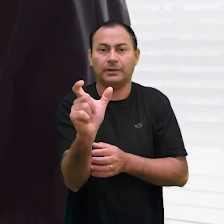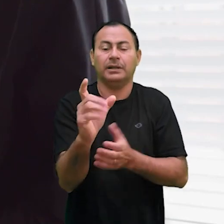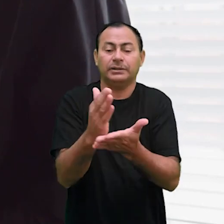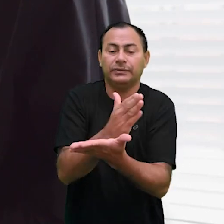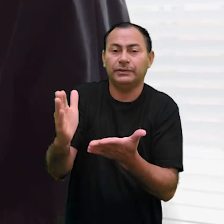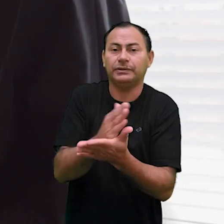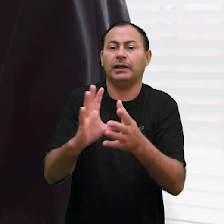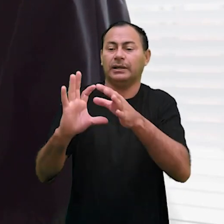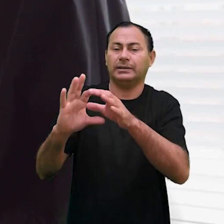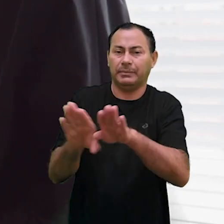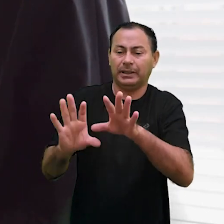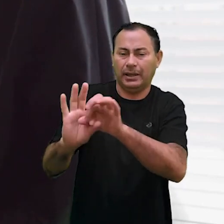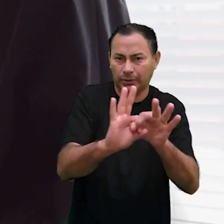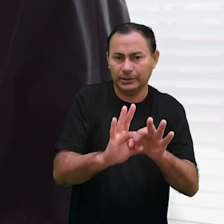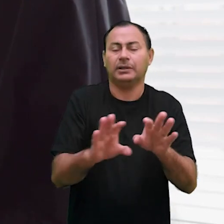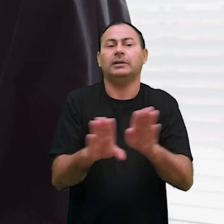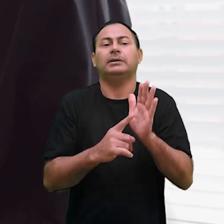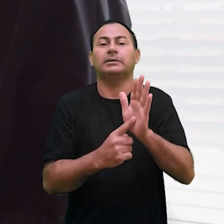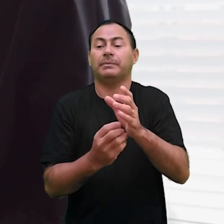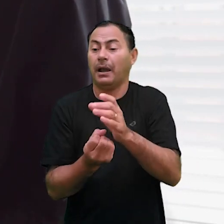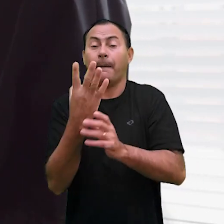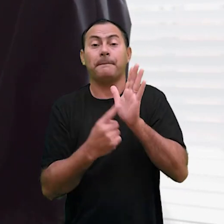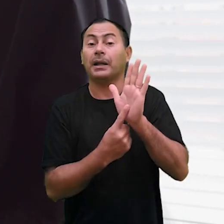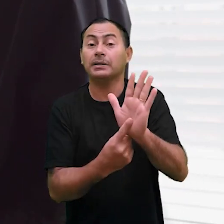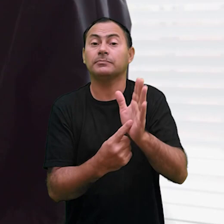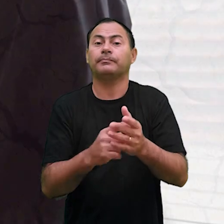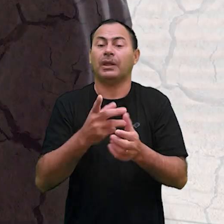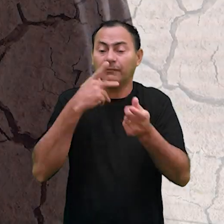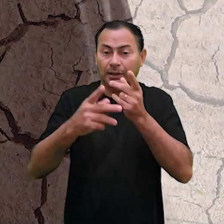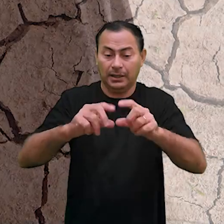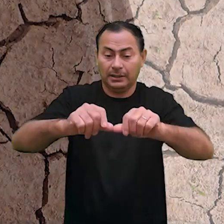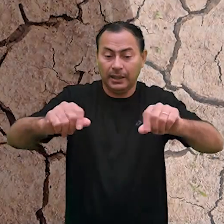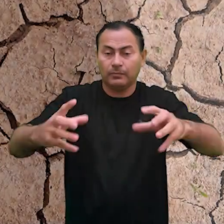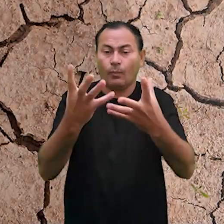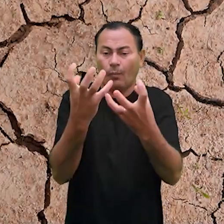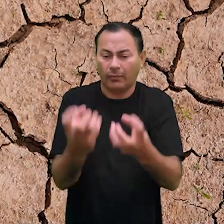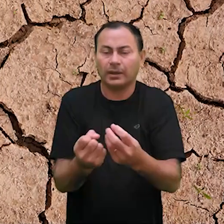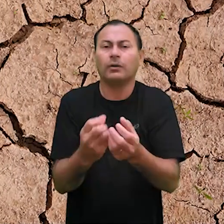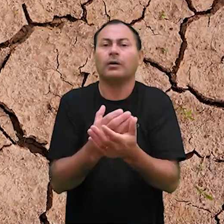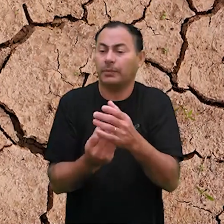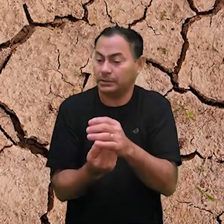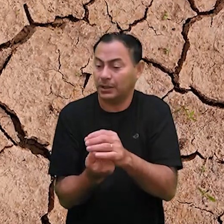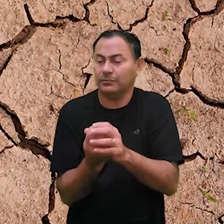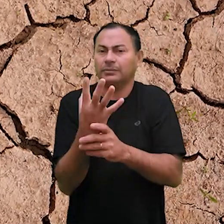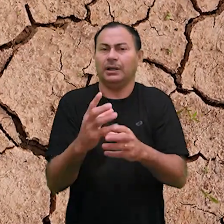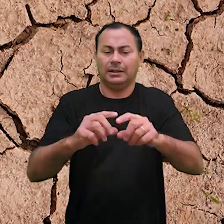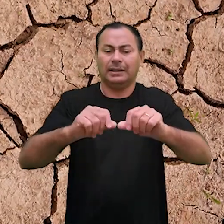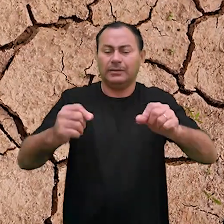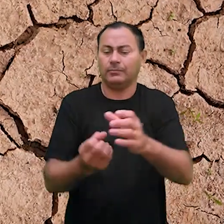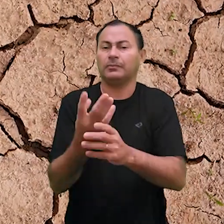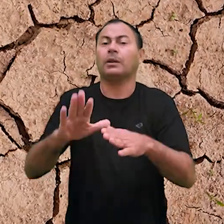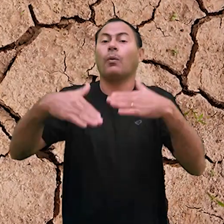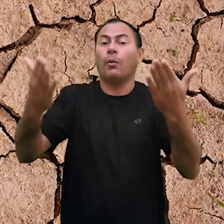21, lemos palavras como dividida, reunida e apareça. Por exemplo, lá diz que a terra seca